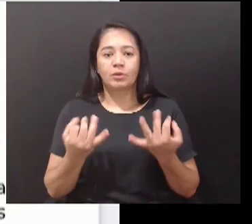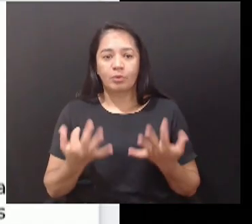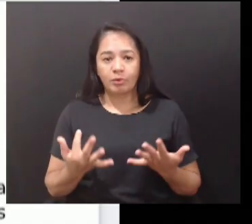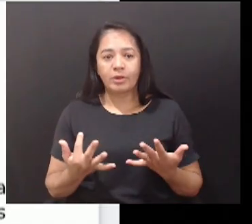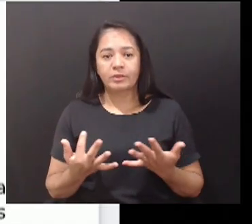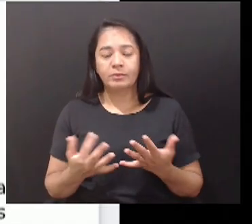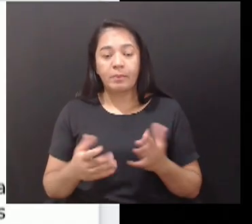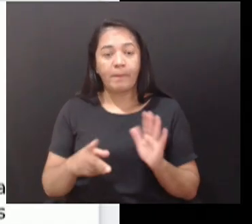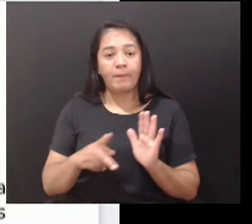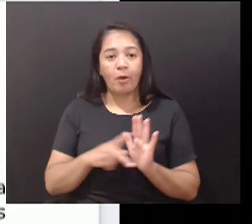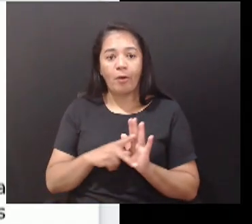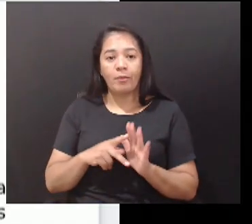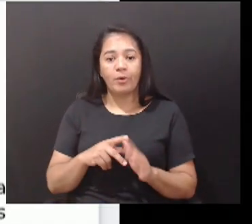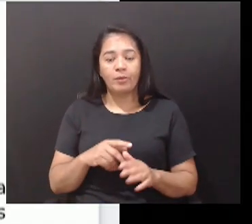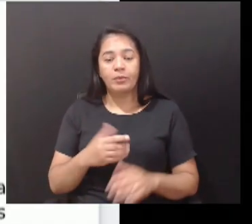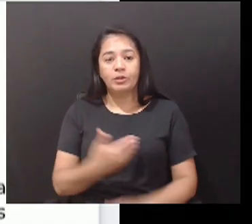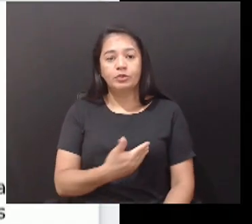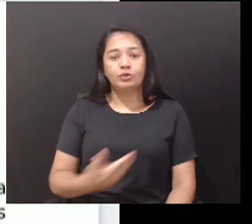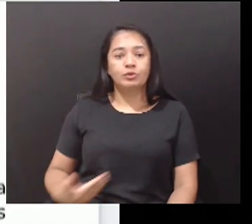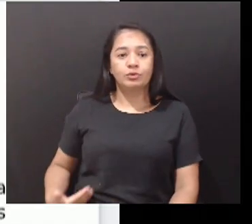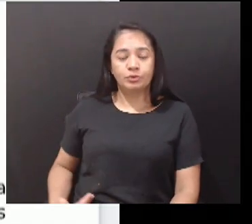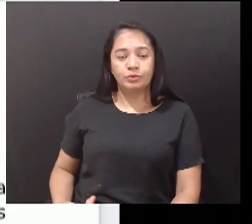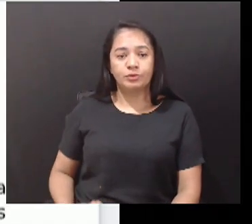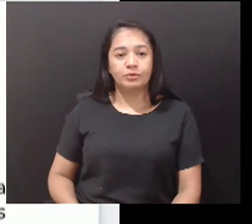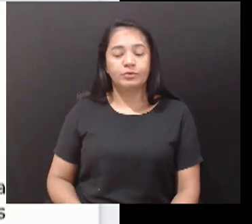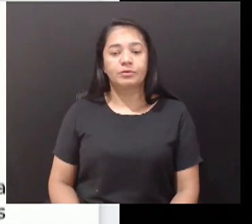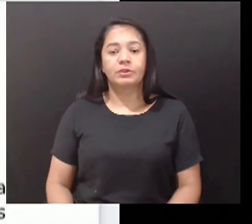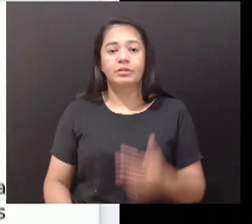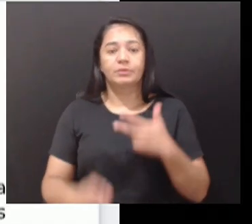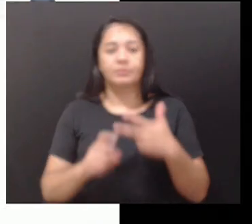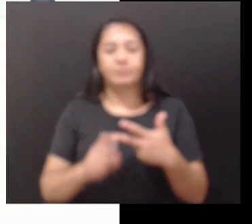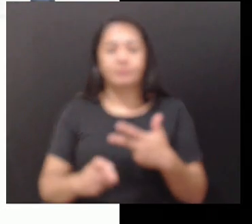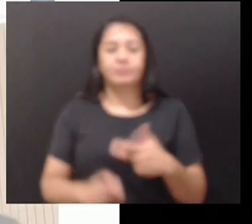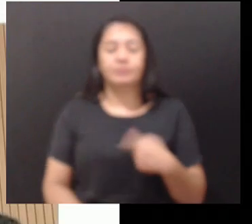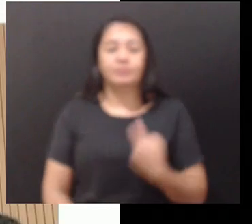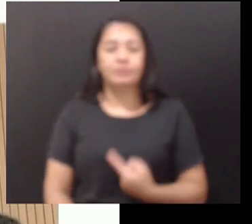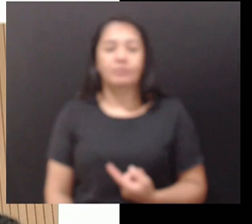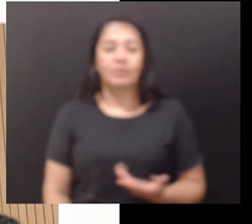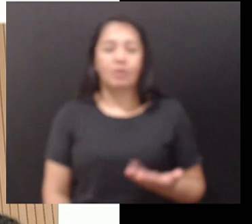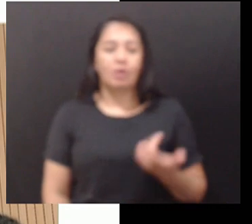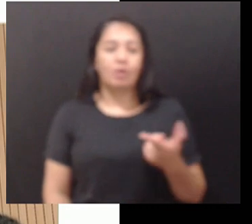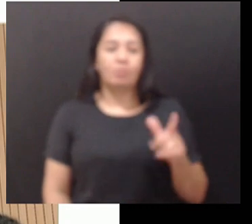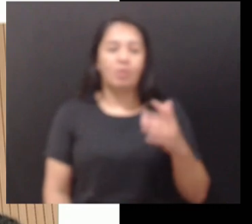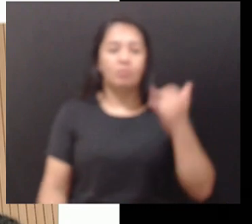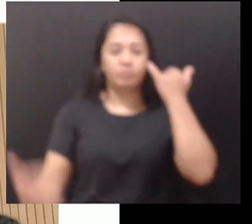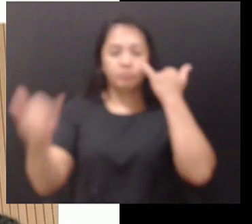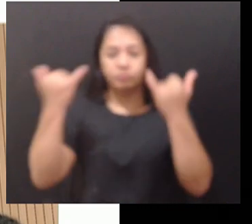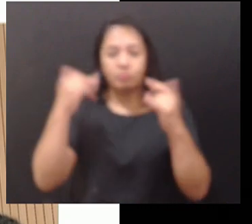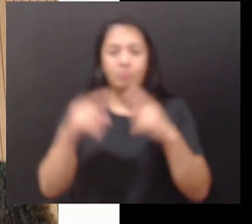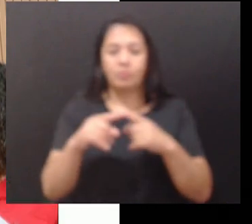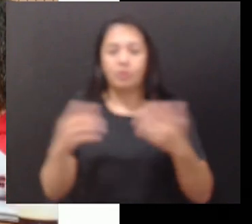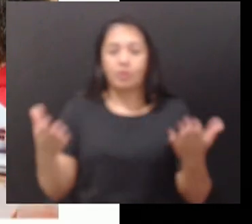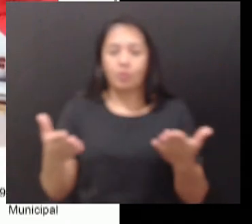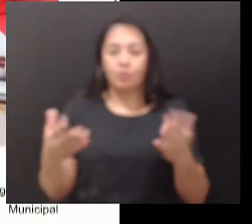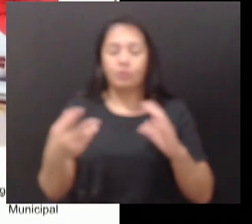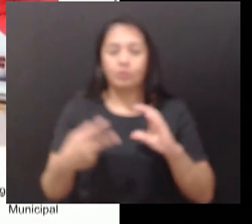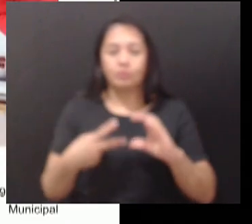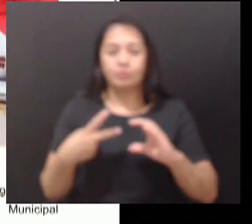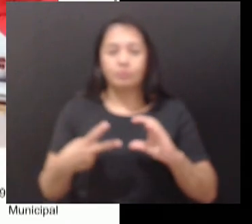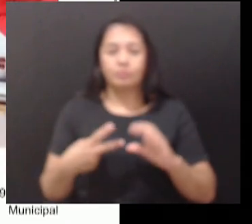do governo, que é o Poder Executivo Municipal. A gente vai para uma outra notícia, porque hoje aqui na Câmara, logo